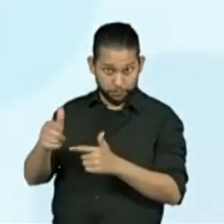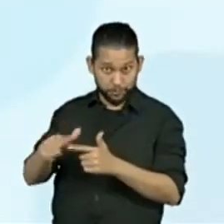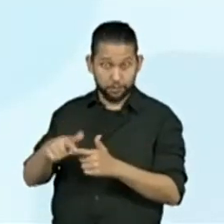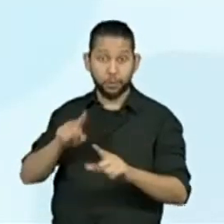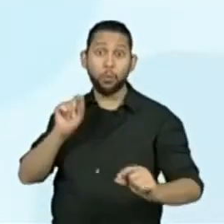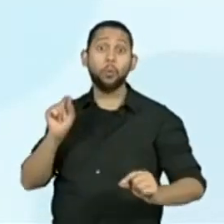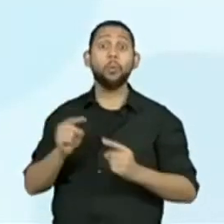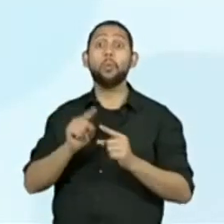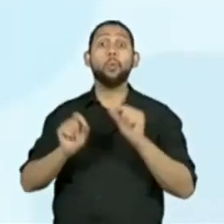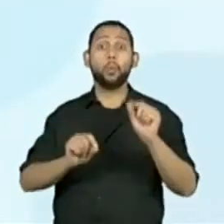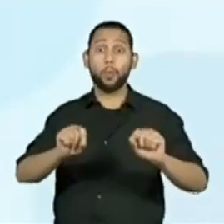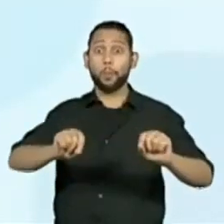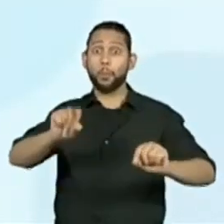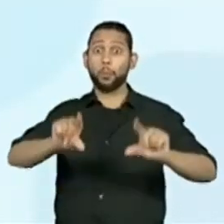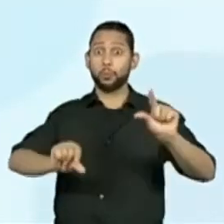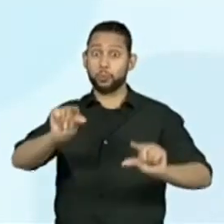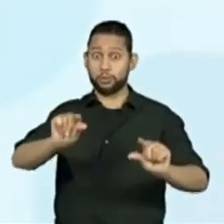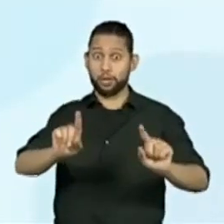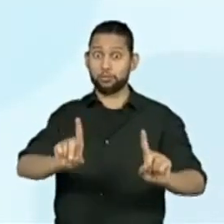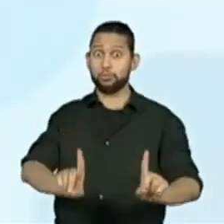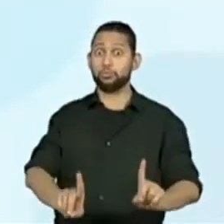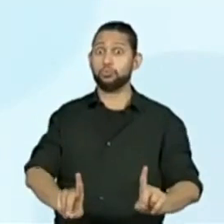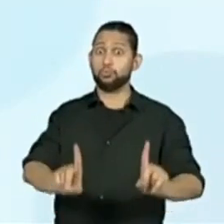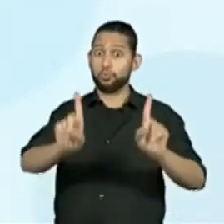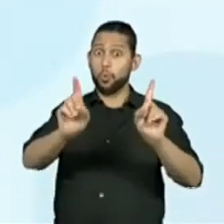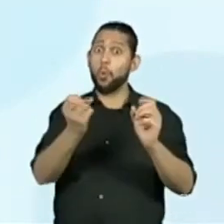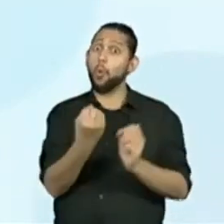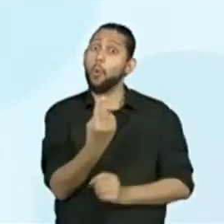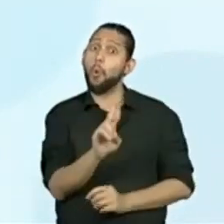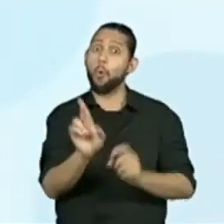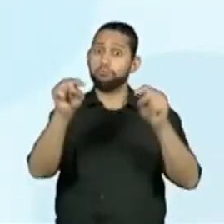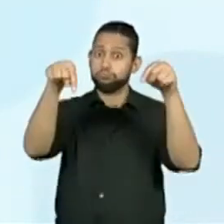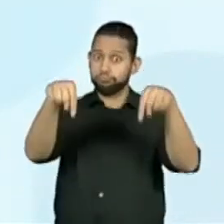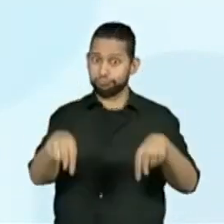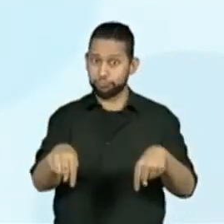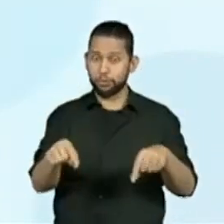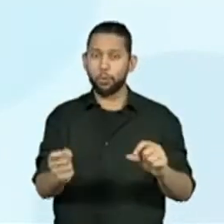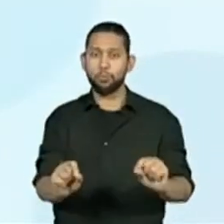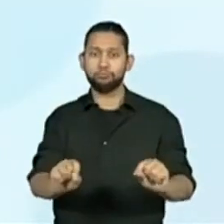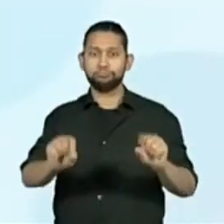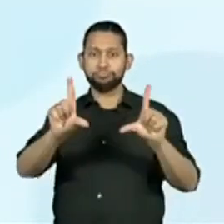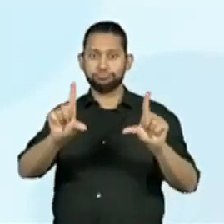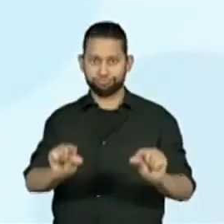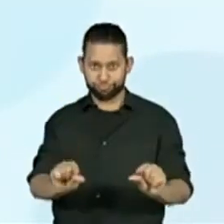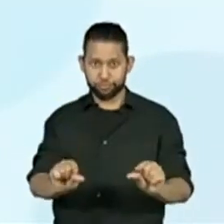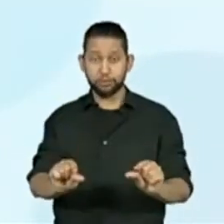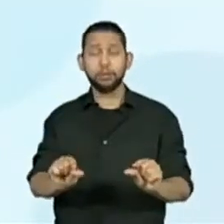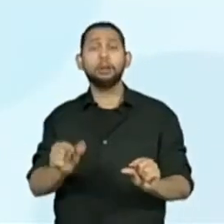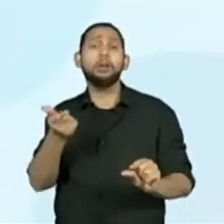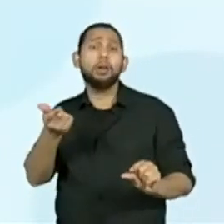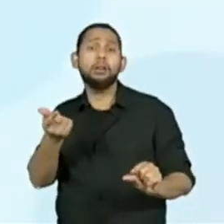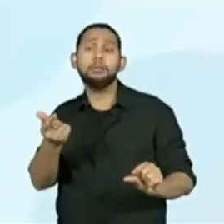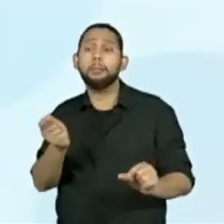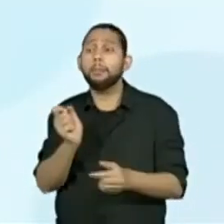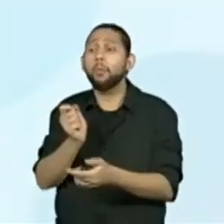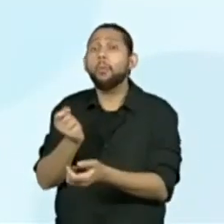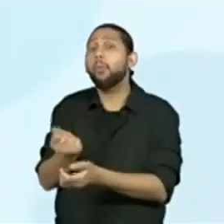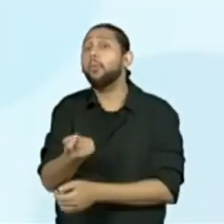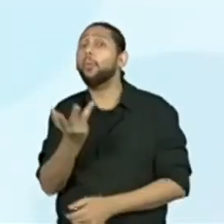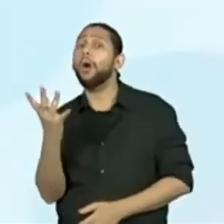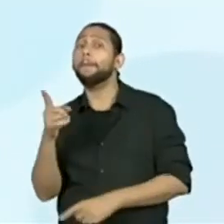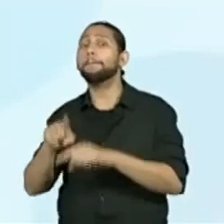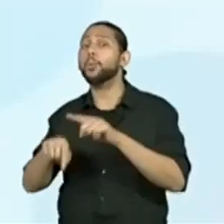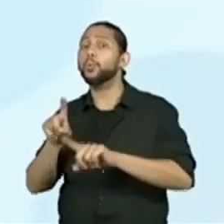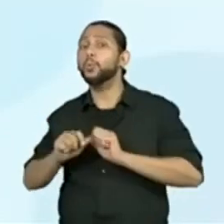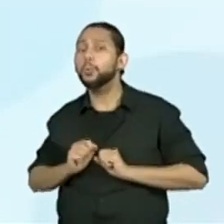variação de proporcionalidade direta entre duas grandezas para associar a quantidade de um produto ao valor a pagar